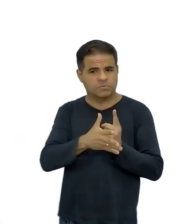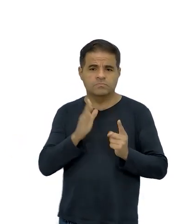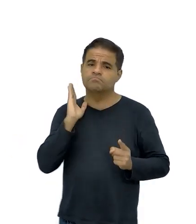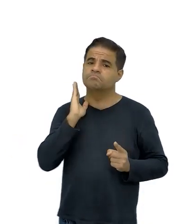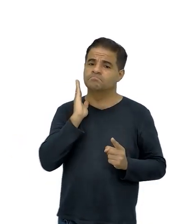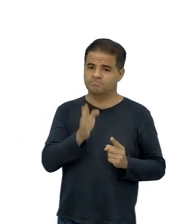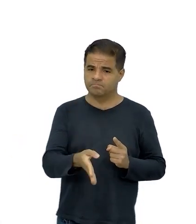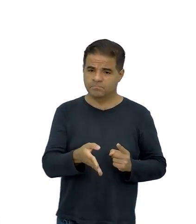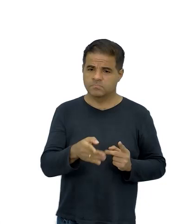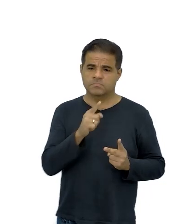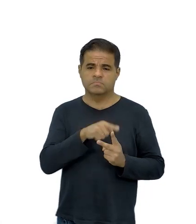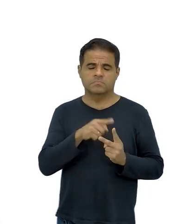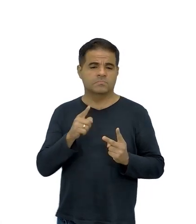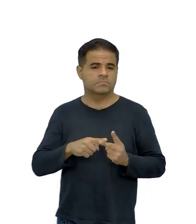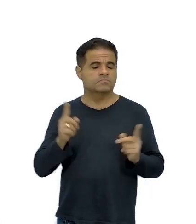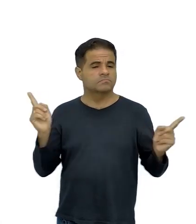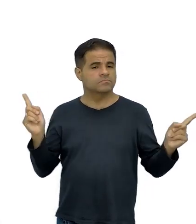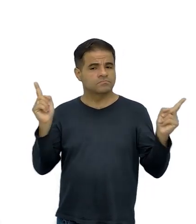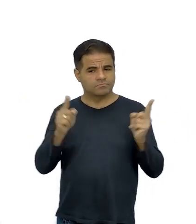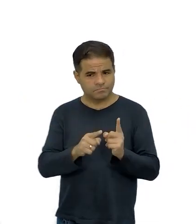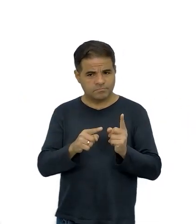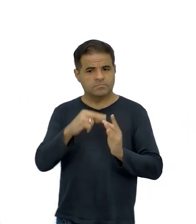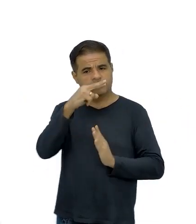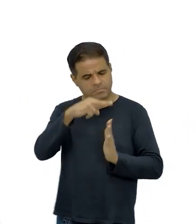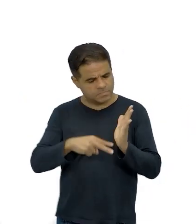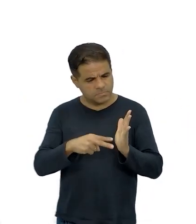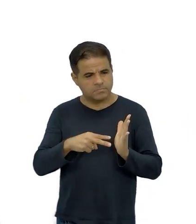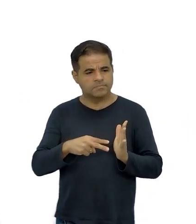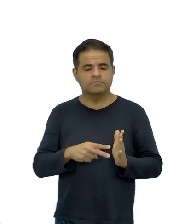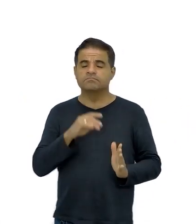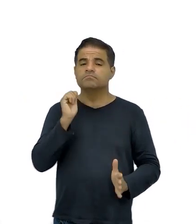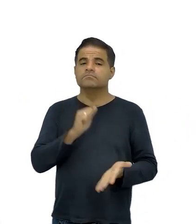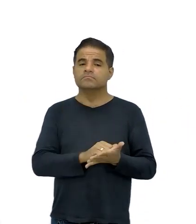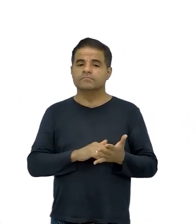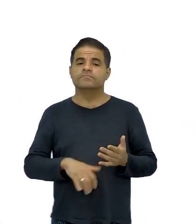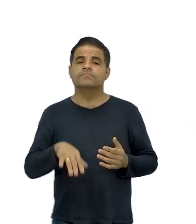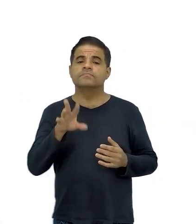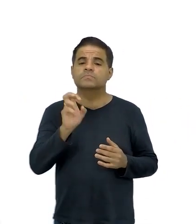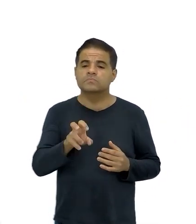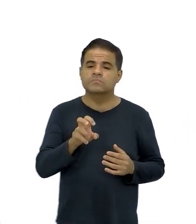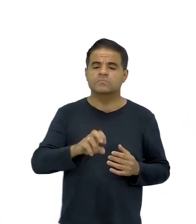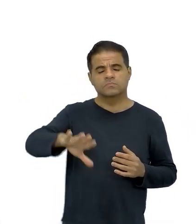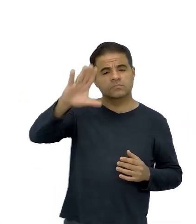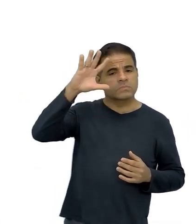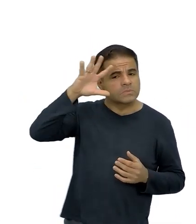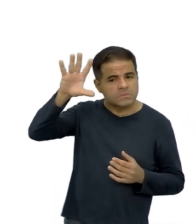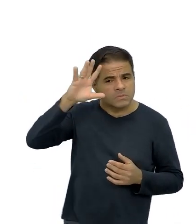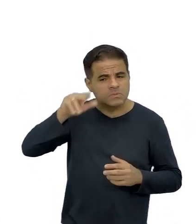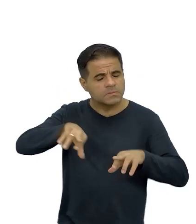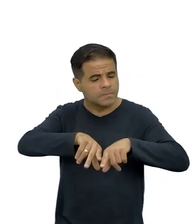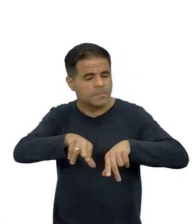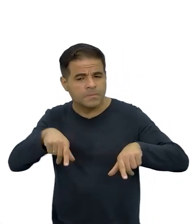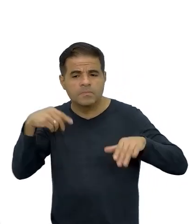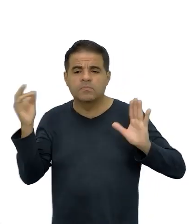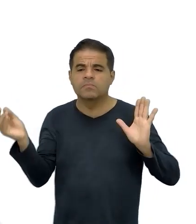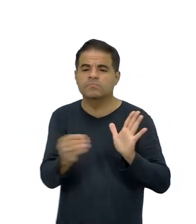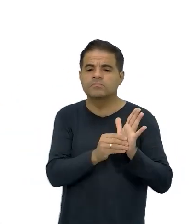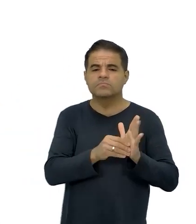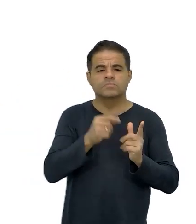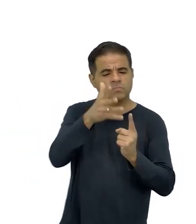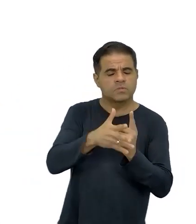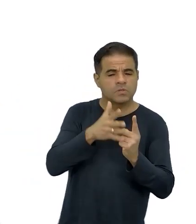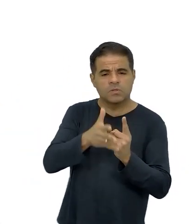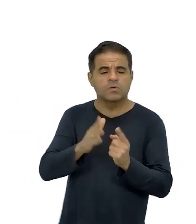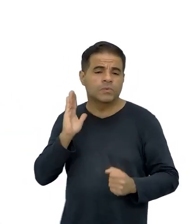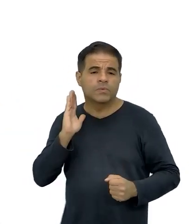direto nos 2 trechos lidos. E na atividade 5, refletir se as diferentes marcações